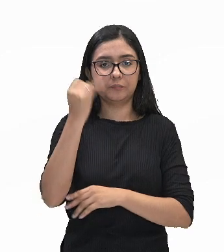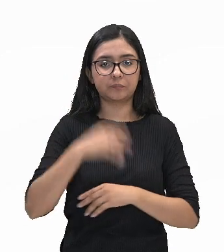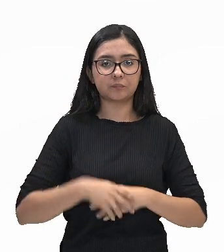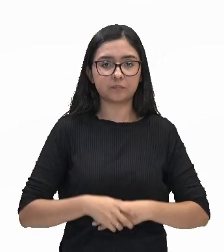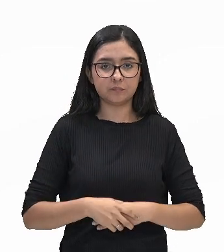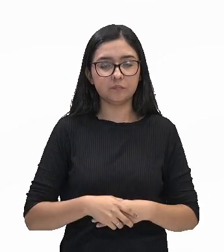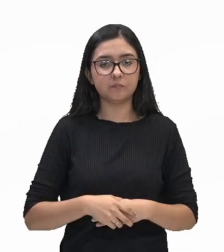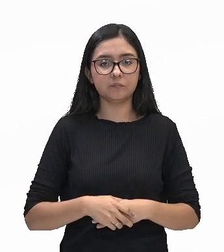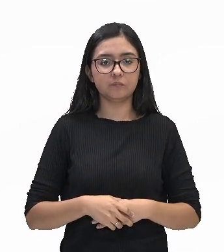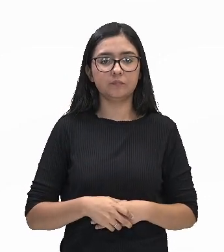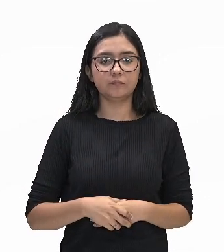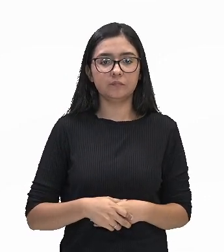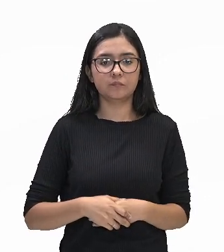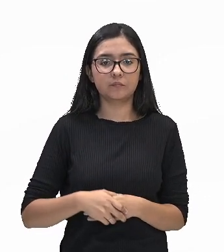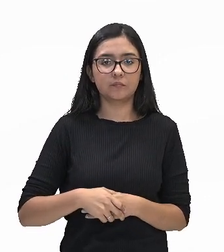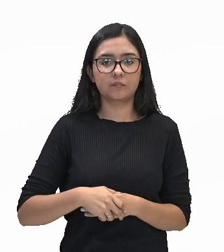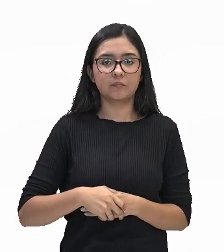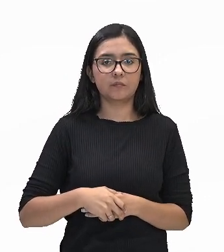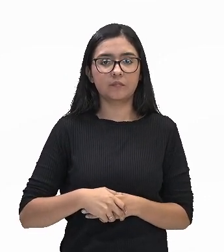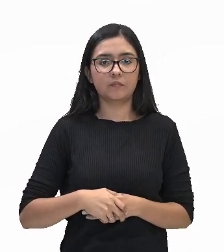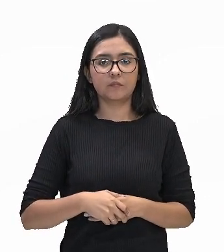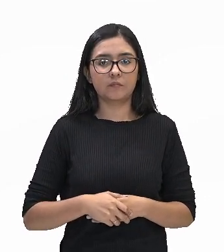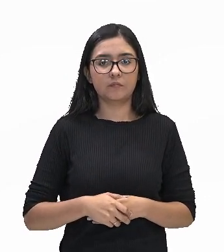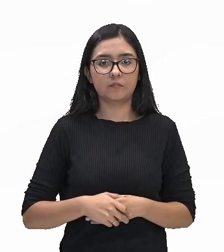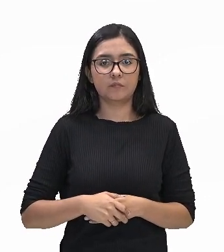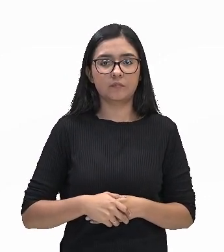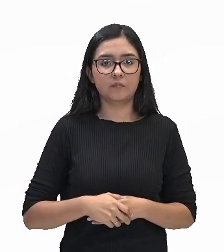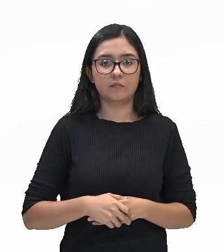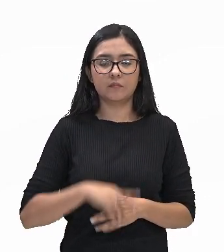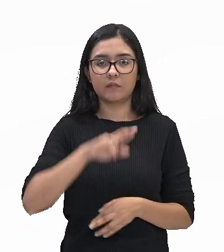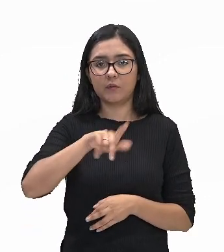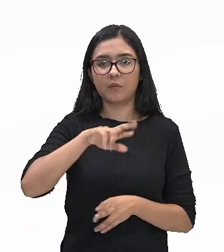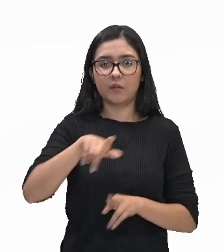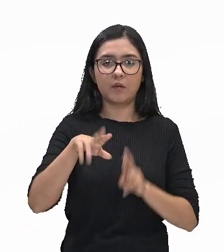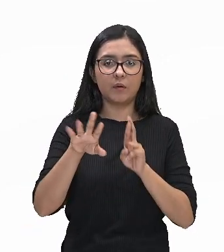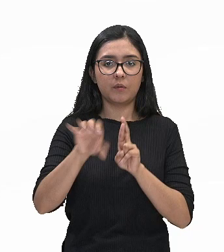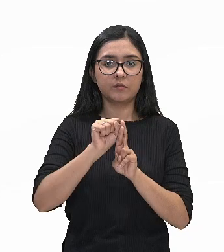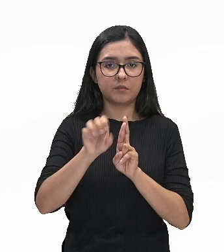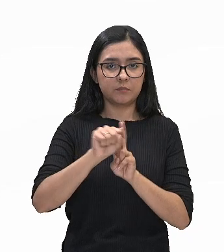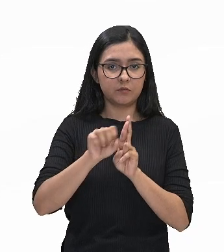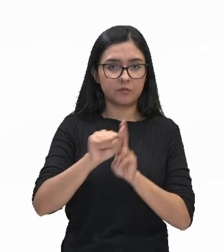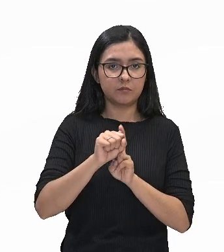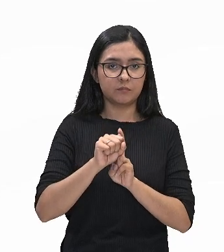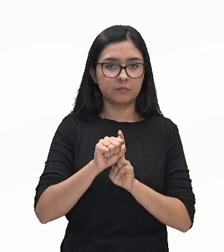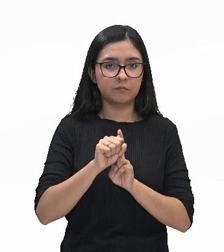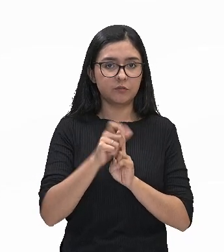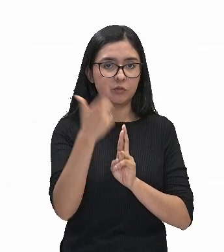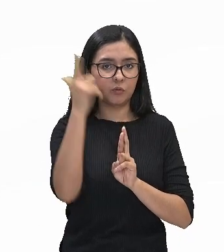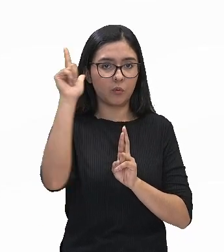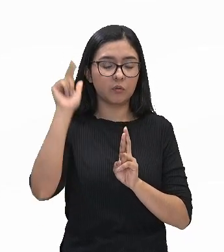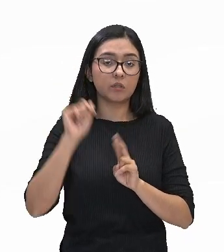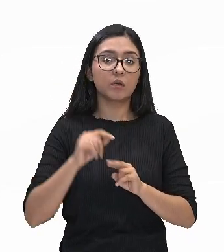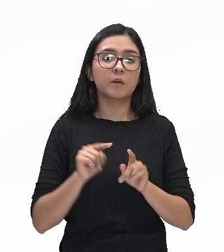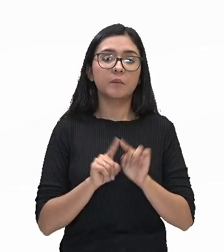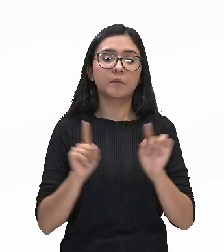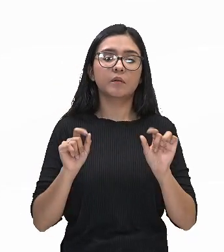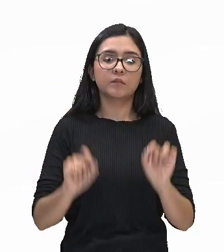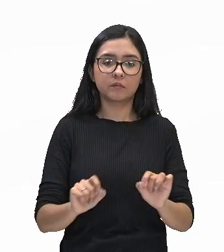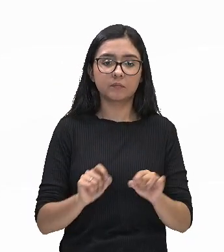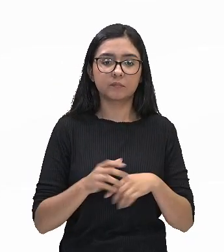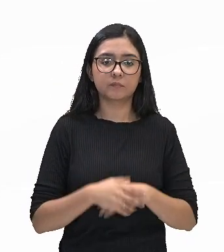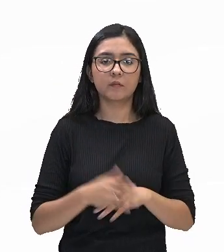não mais o receptor, como nós vimos, né, em outras funções. Nem está